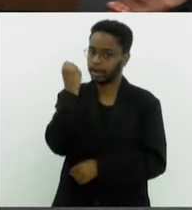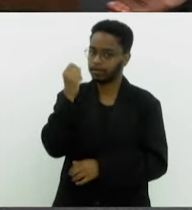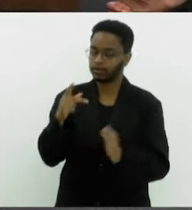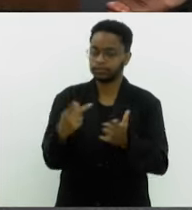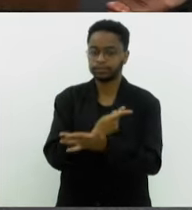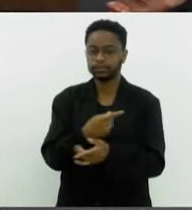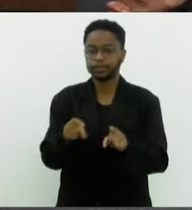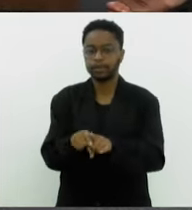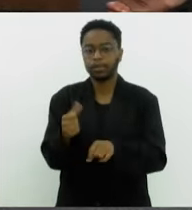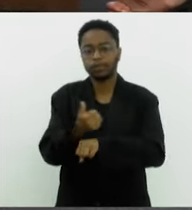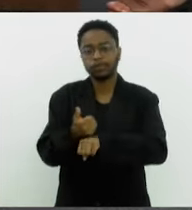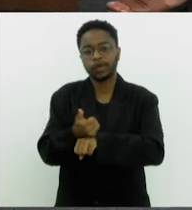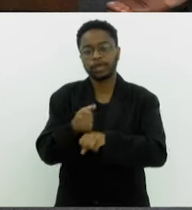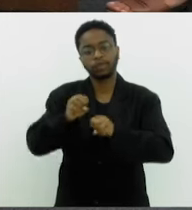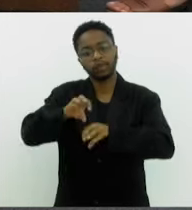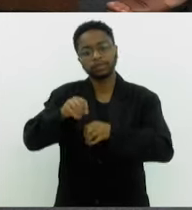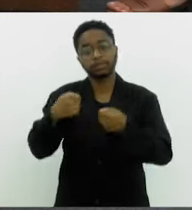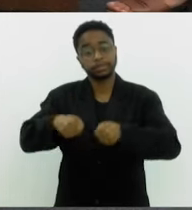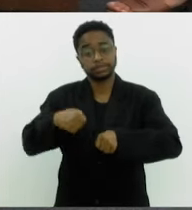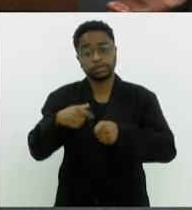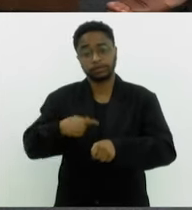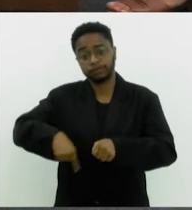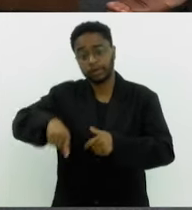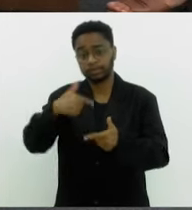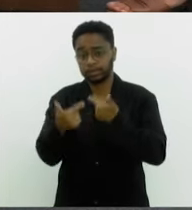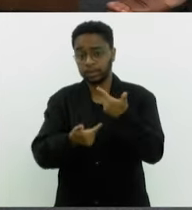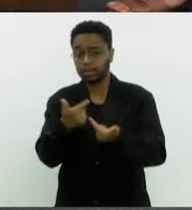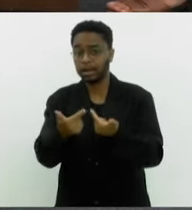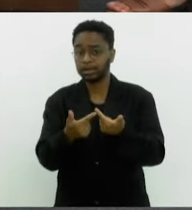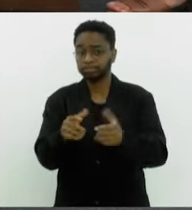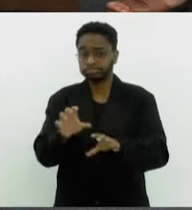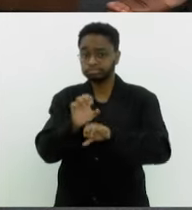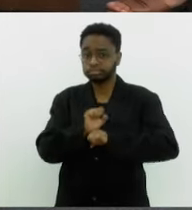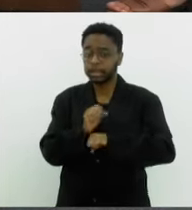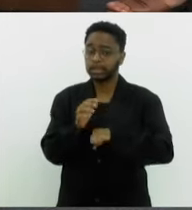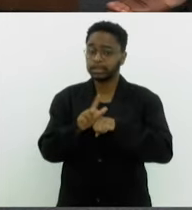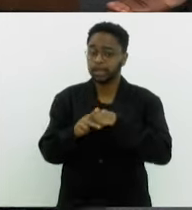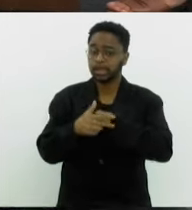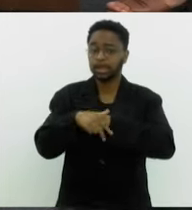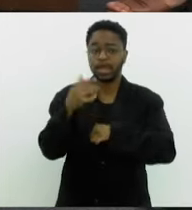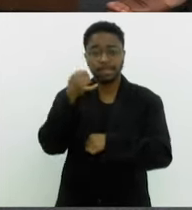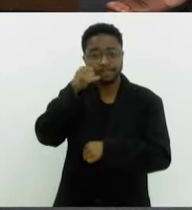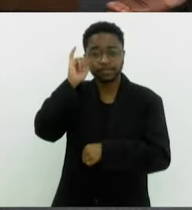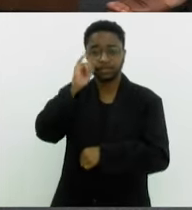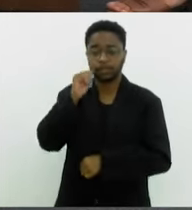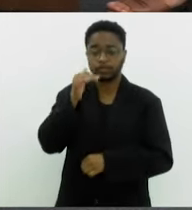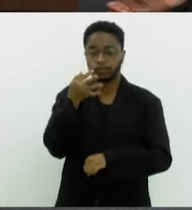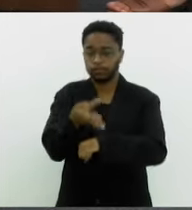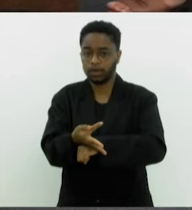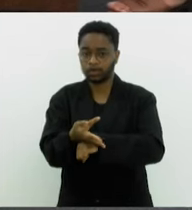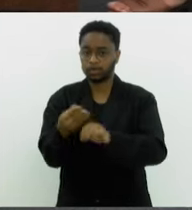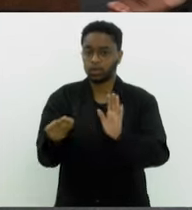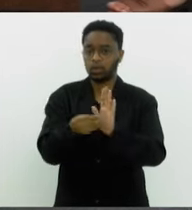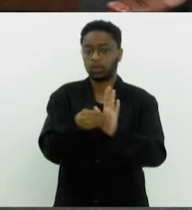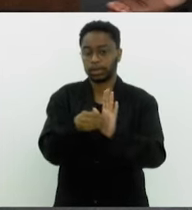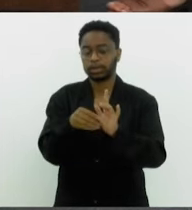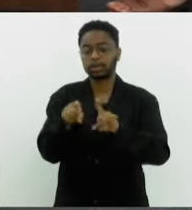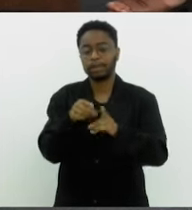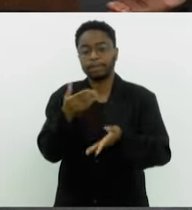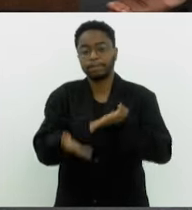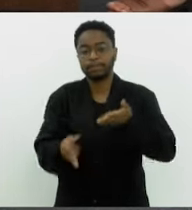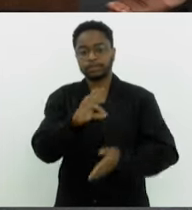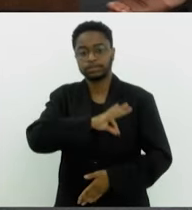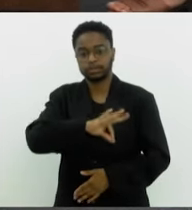profissionais de educação tendo que ir trabalhar com dengue para poder não ter falta e perder uma parte do salário. Não ter falta, não. Não